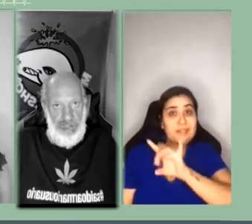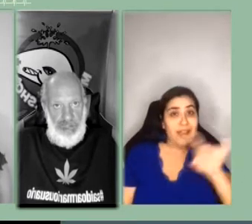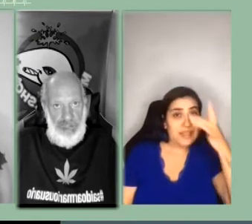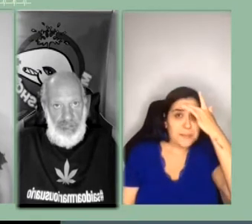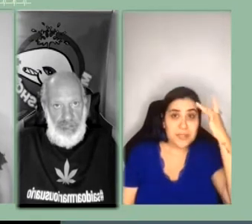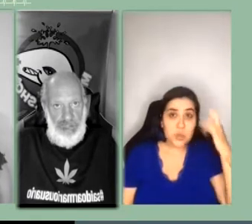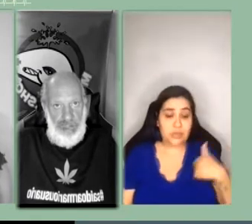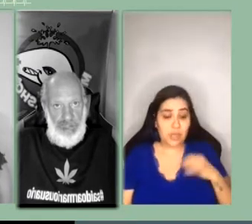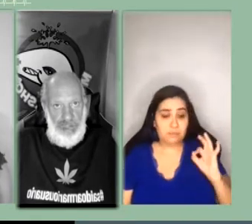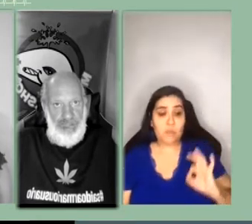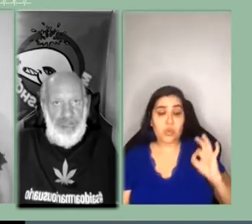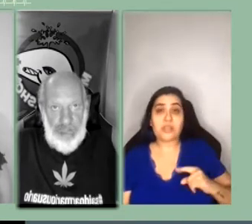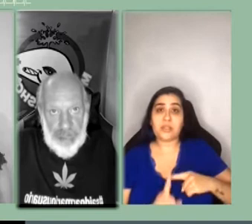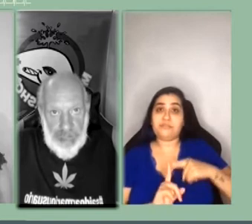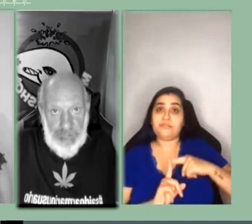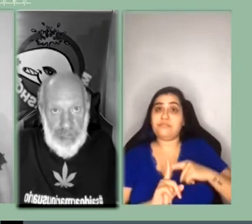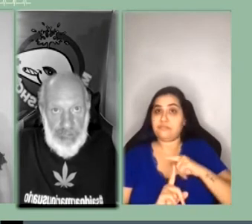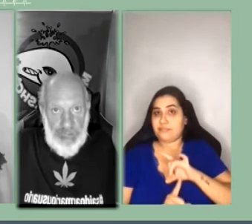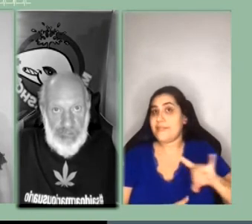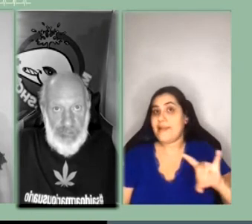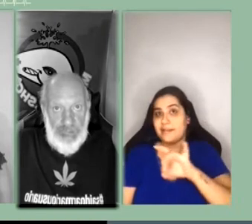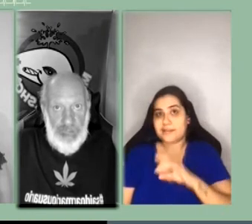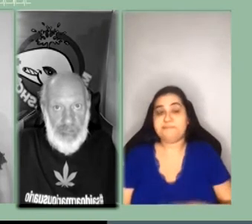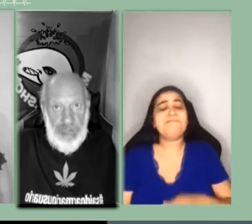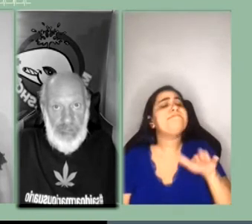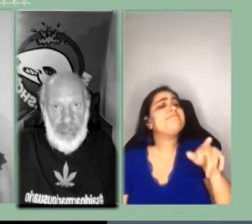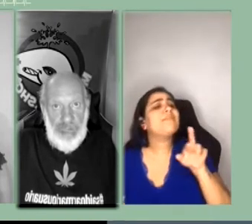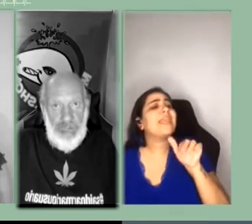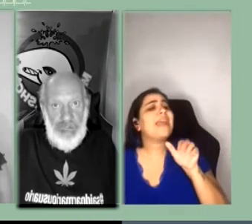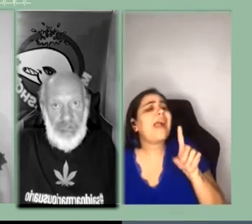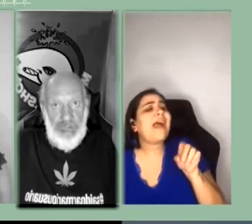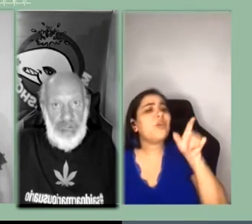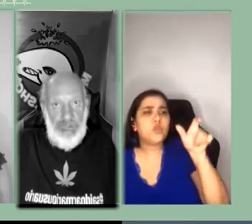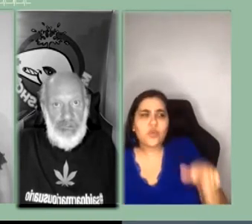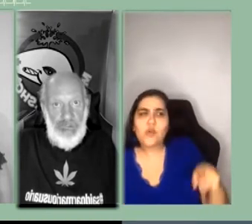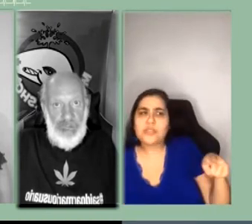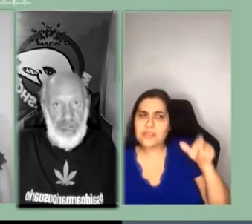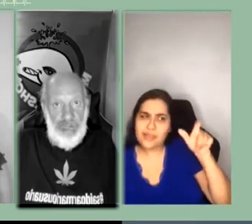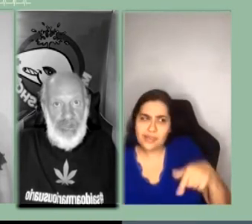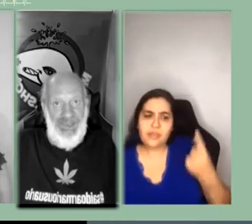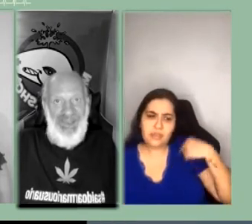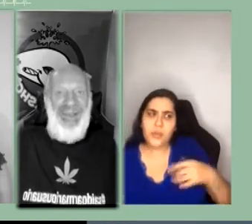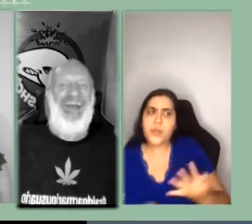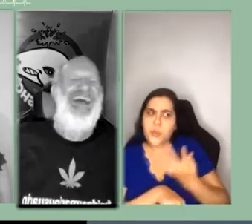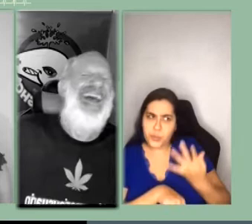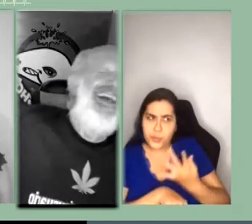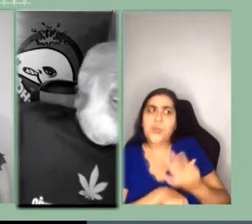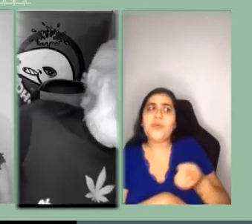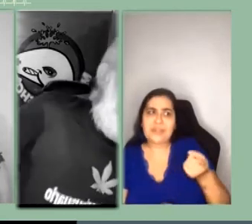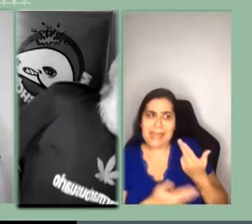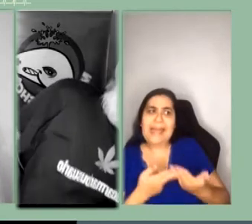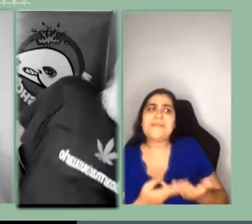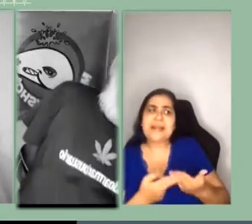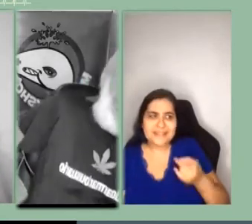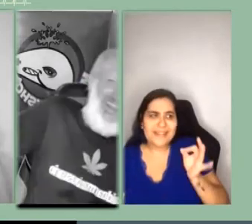forma. Ricardo, tu é um tipo de organismo bastante tolerante, né? Tu é paciente da...